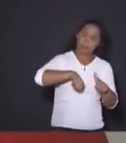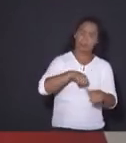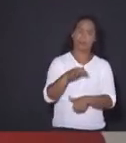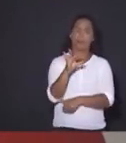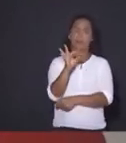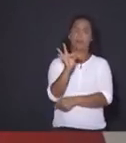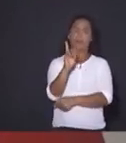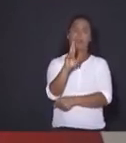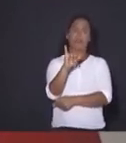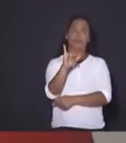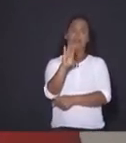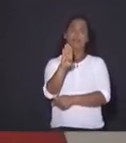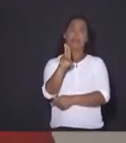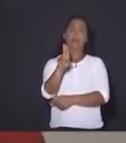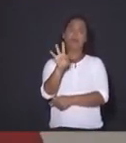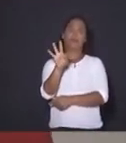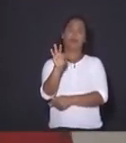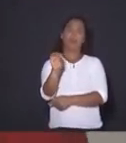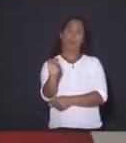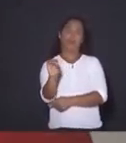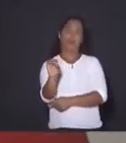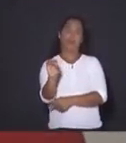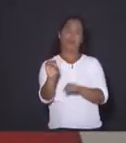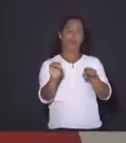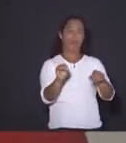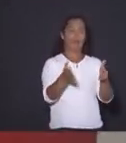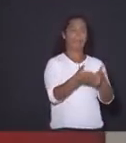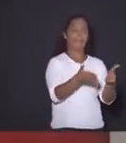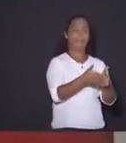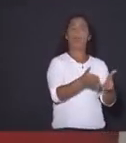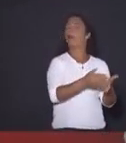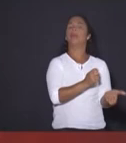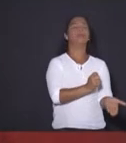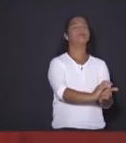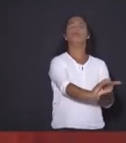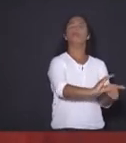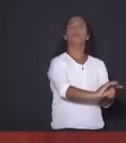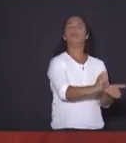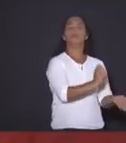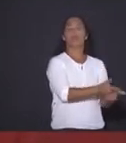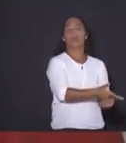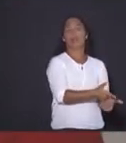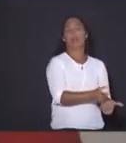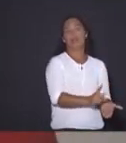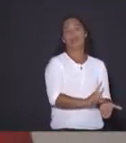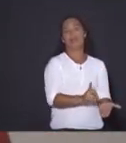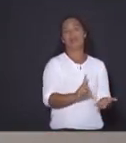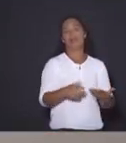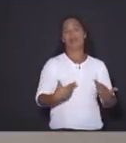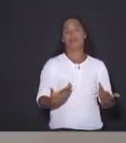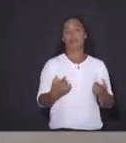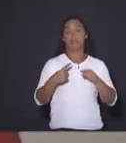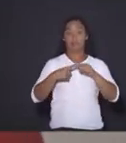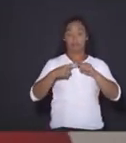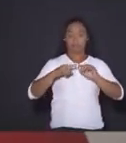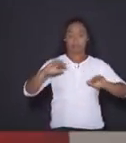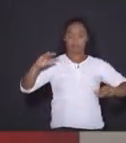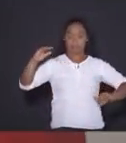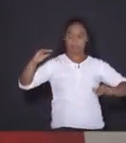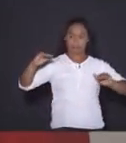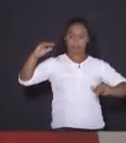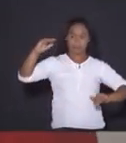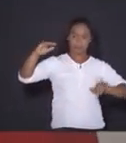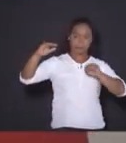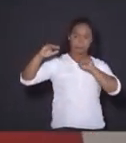ricos pagassem impostos e desonerar os pobres ea classe média ea classe média também